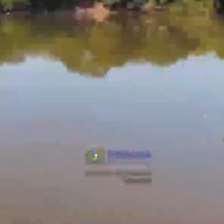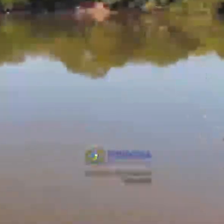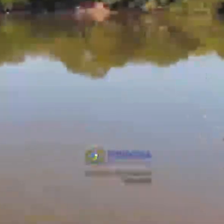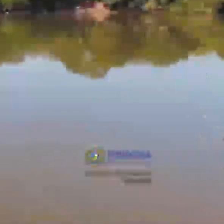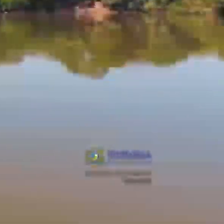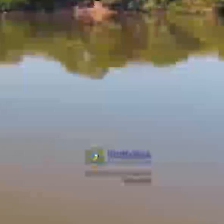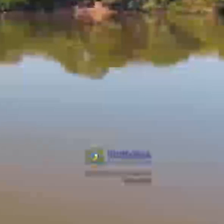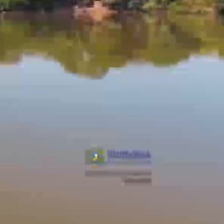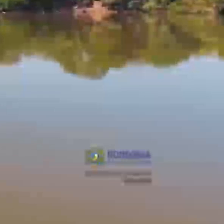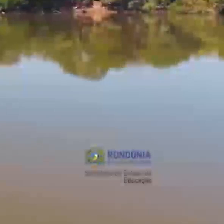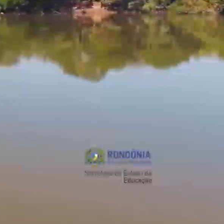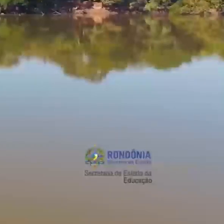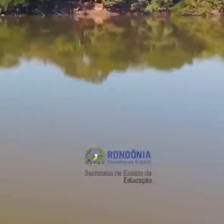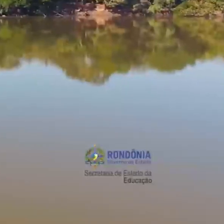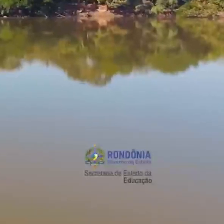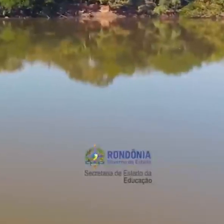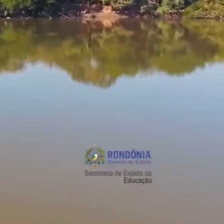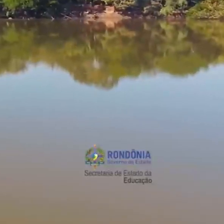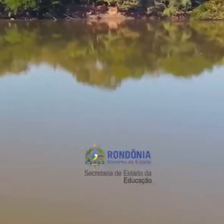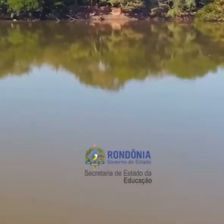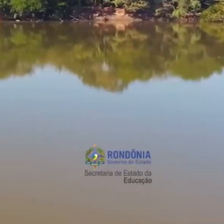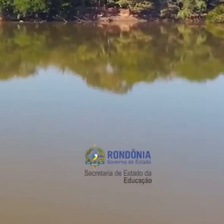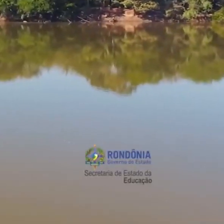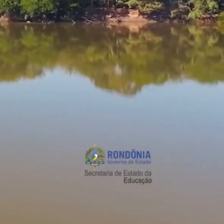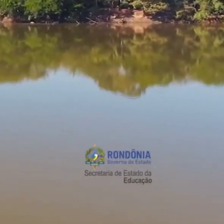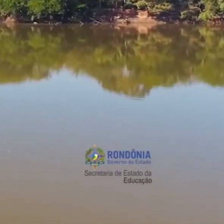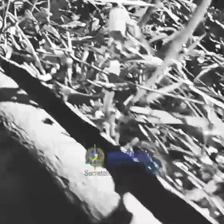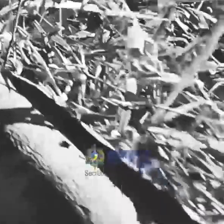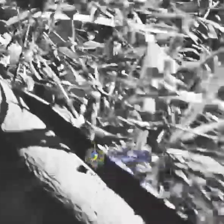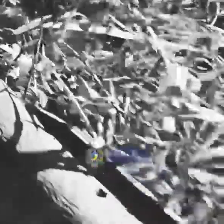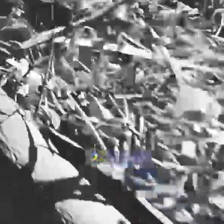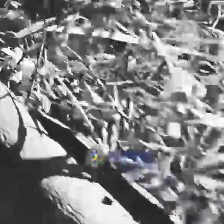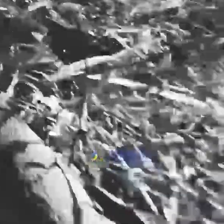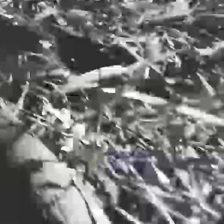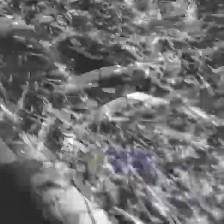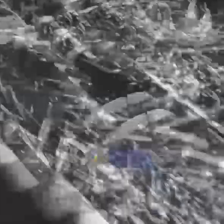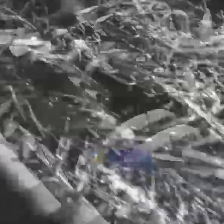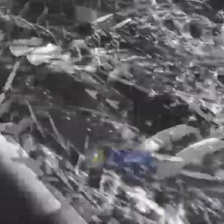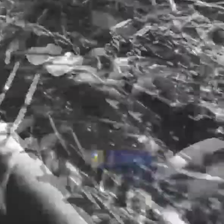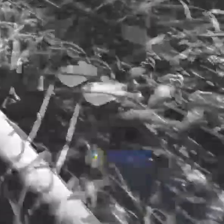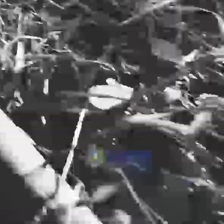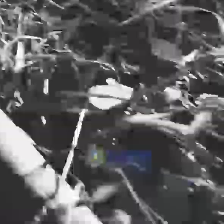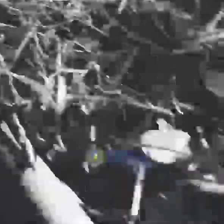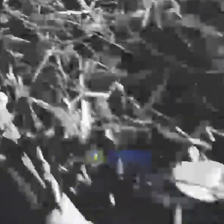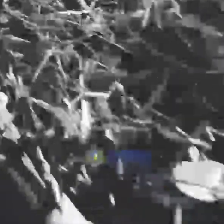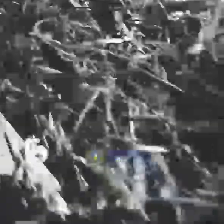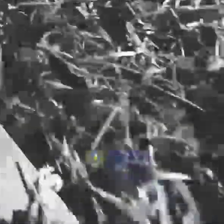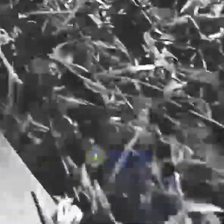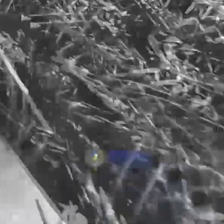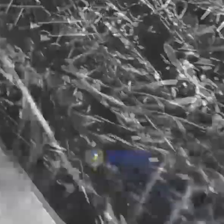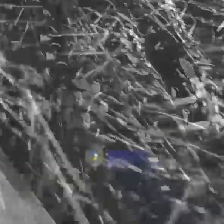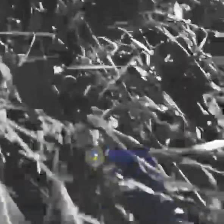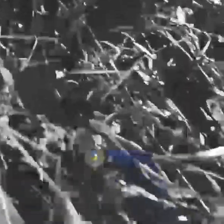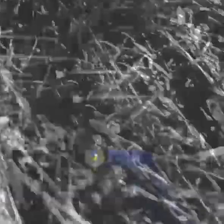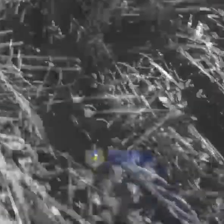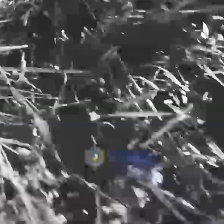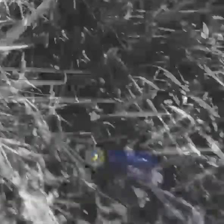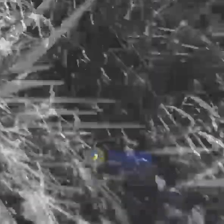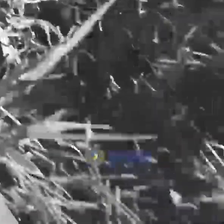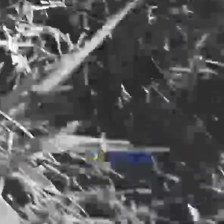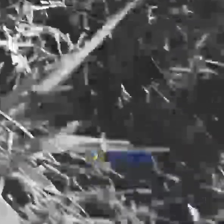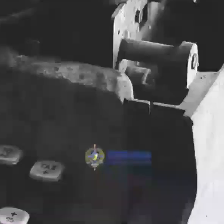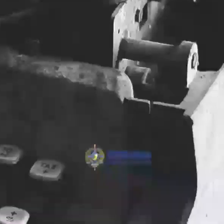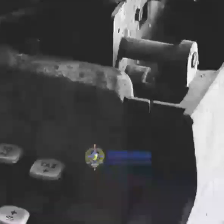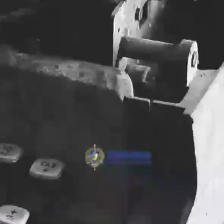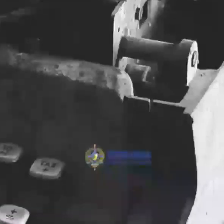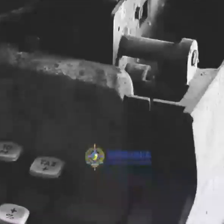do Brasil. Em Santo Antônio do Rio Madeira, está sendo construída a estrada de ferro Madeira Mamoré. E Rondon